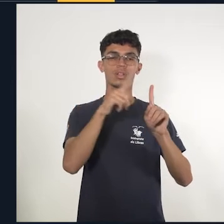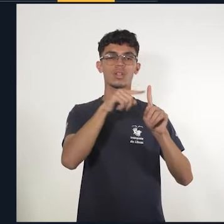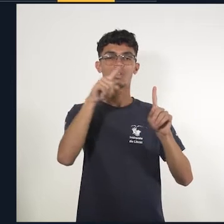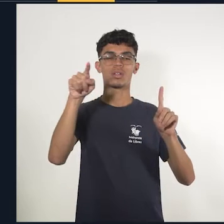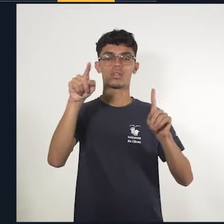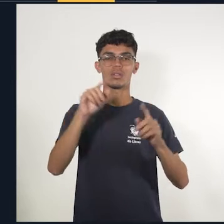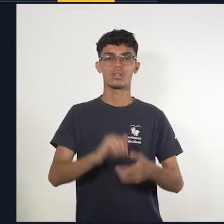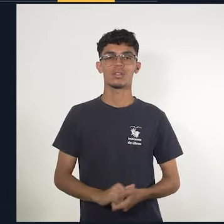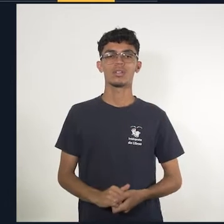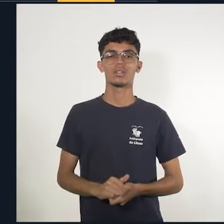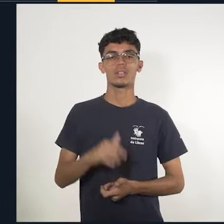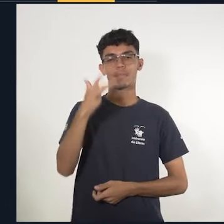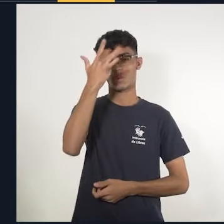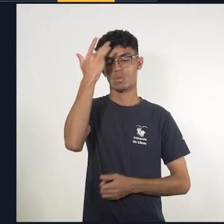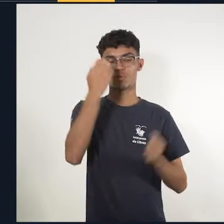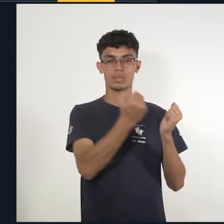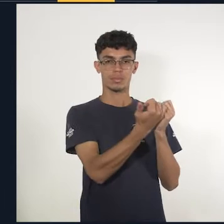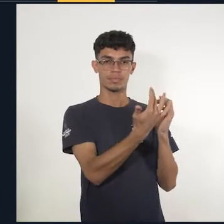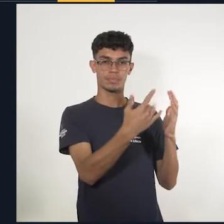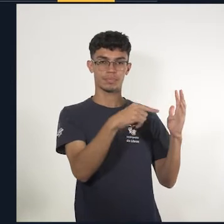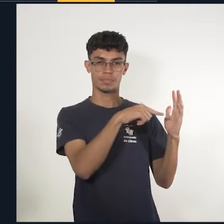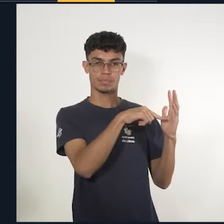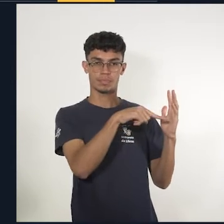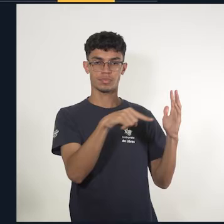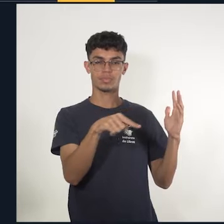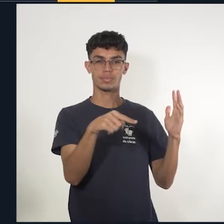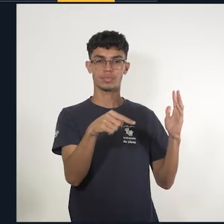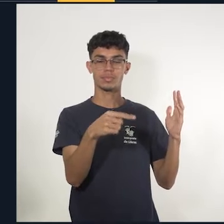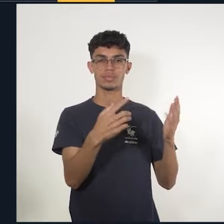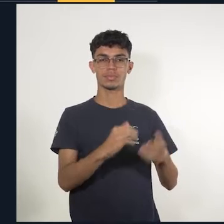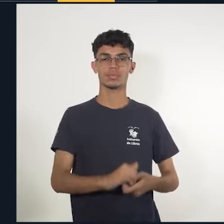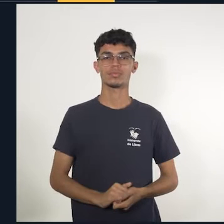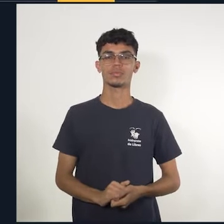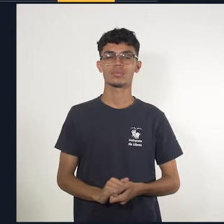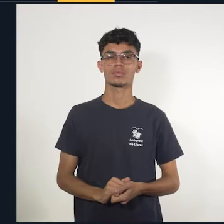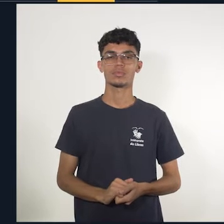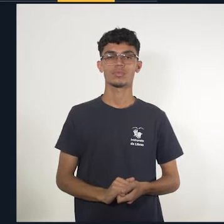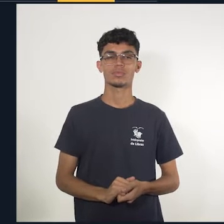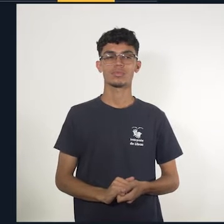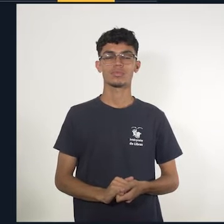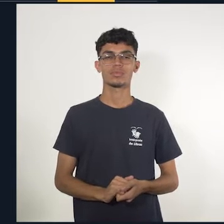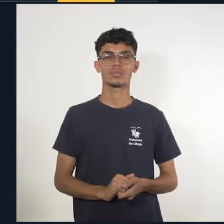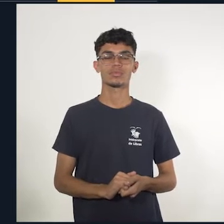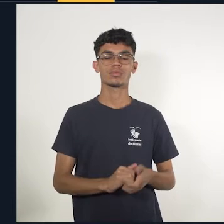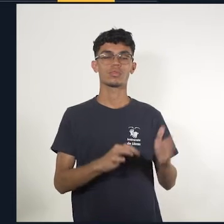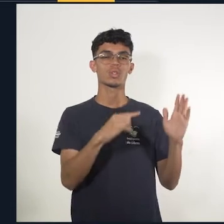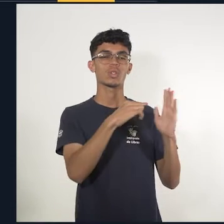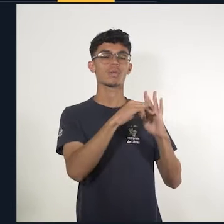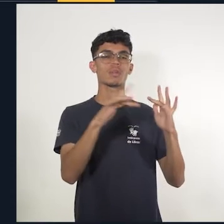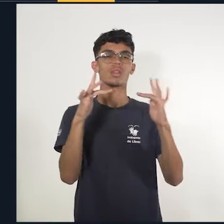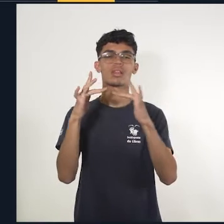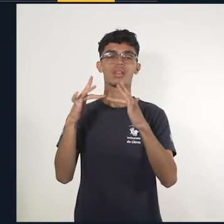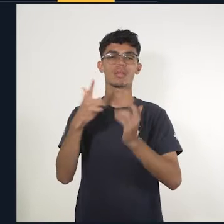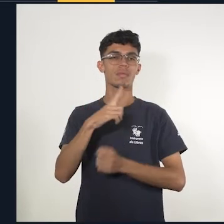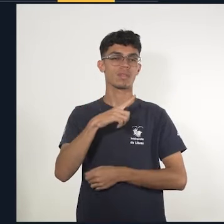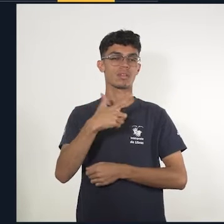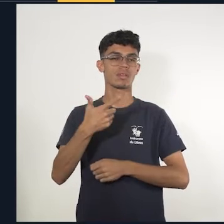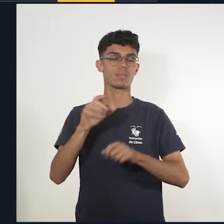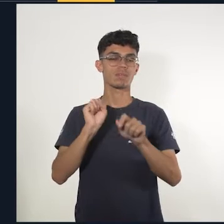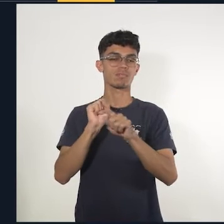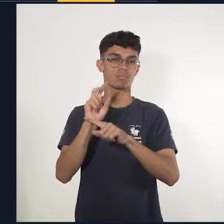inquéritos, aquelas pessoas que disseram não restringir nenhum tipo de contato, a prevalência